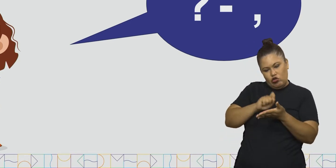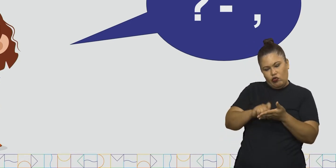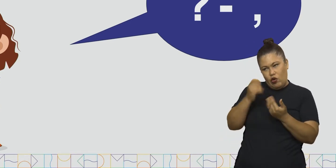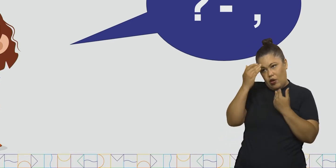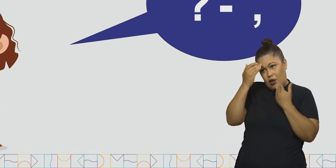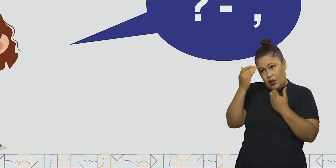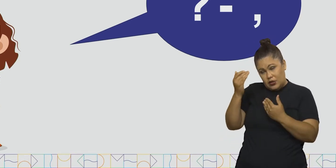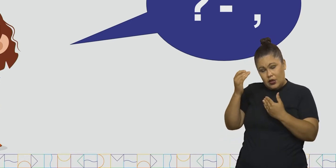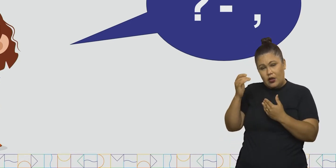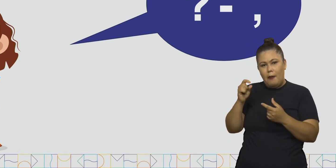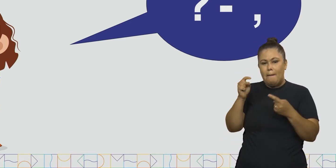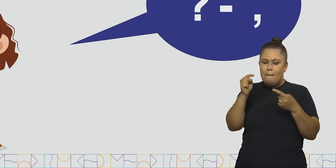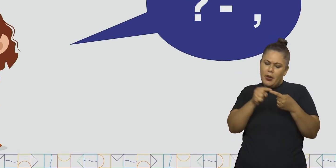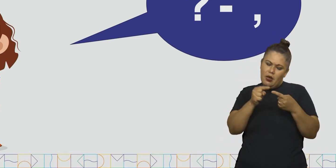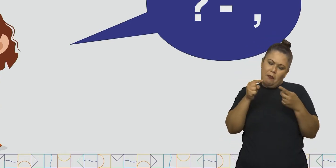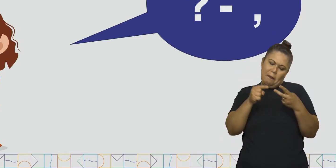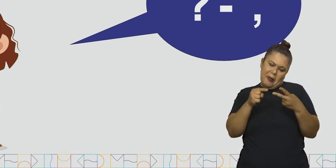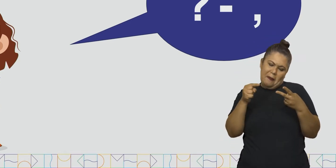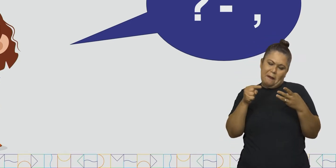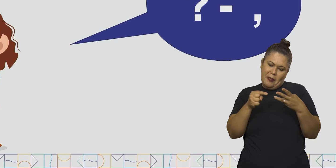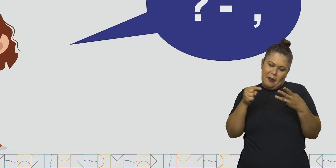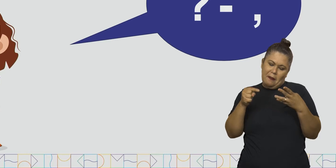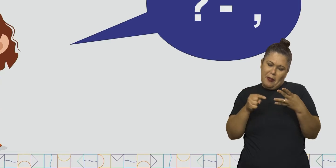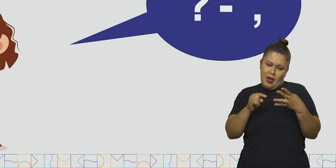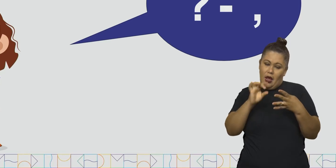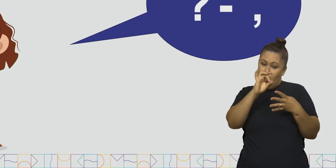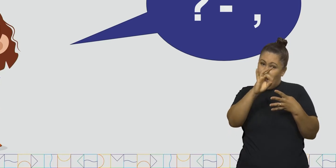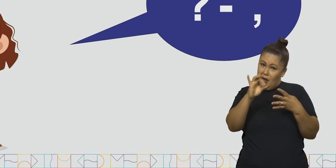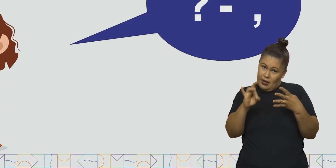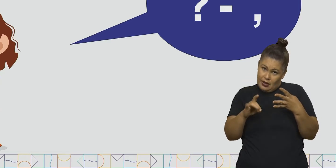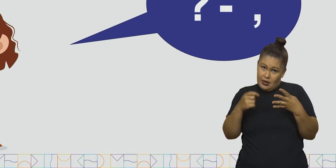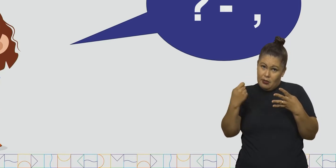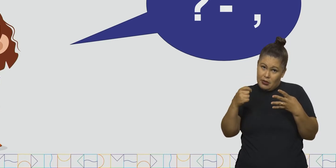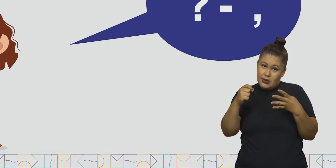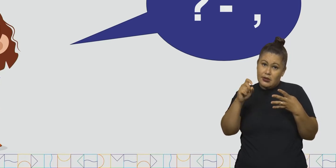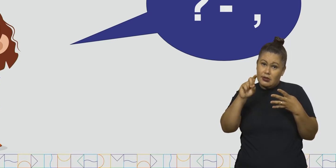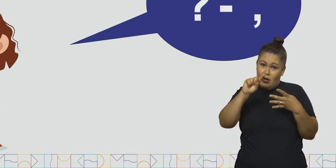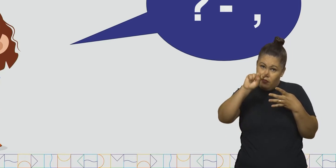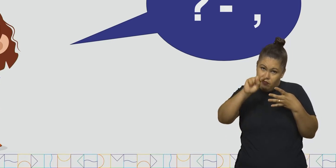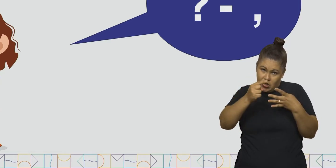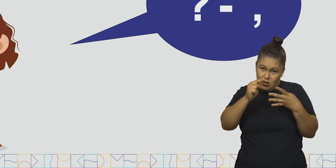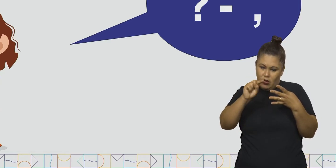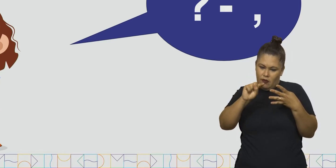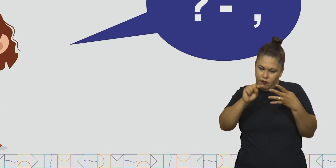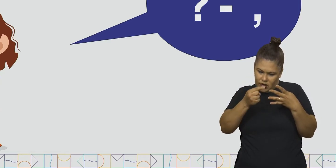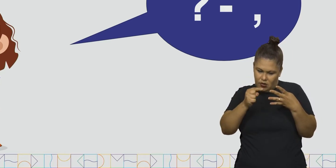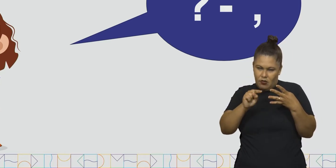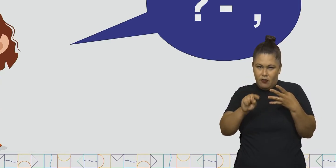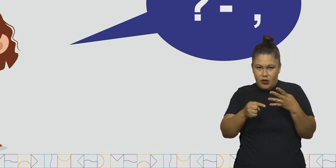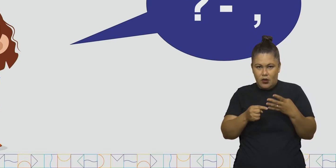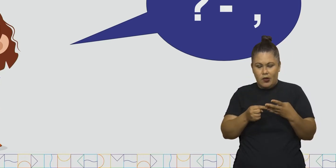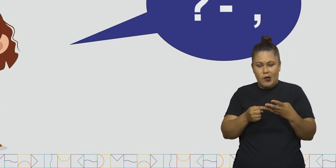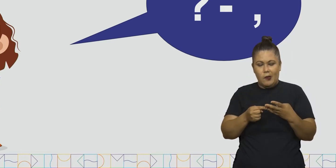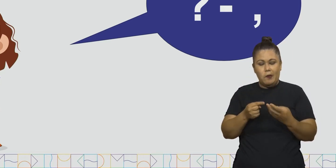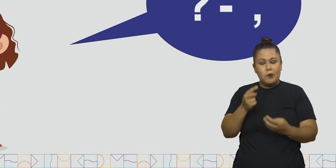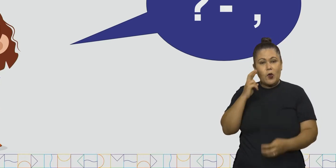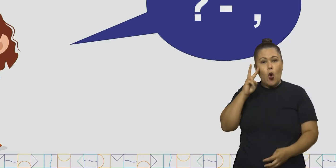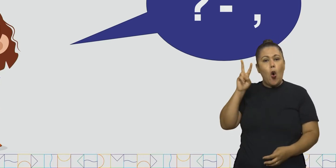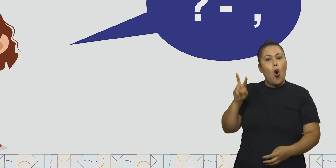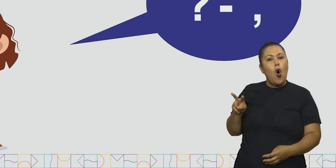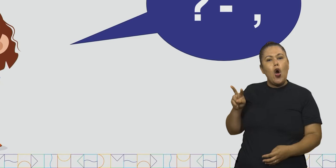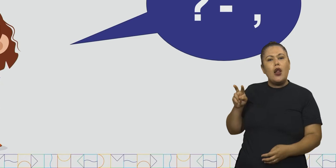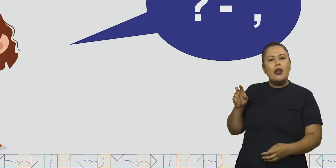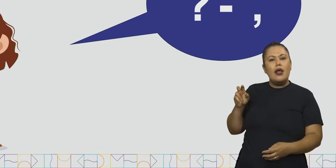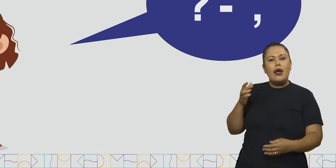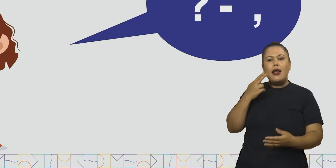está enumerando. E quando enumeramos, é necessário colocar vírgula. Veja o trecho